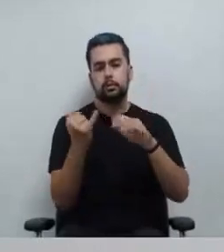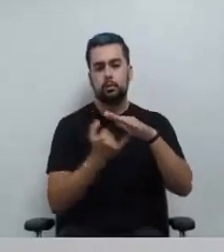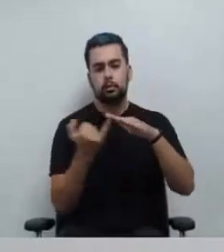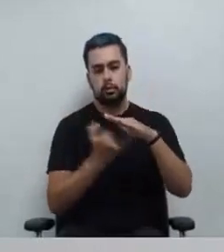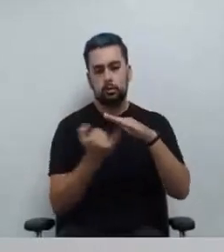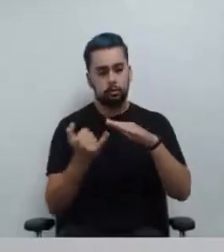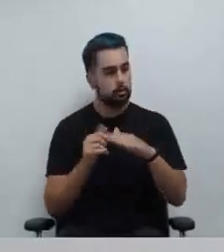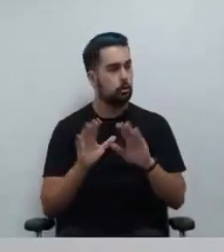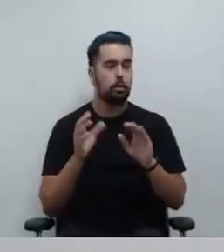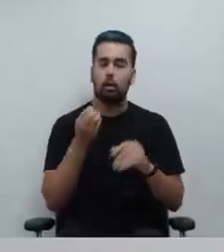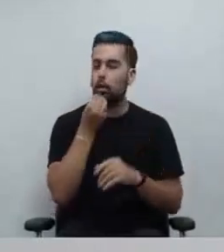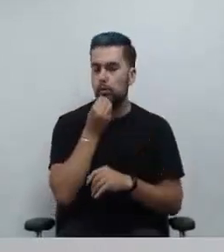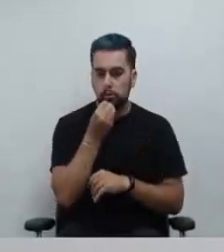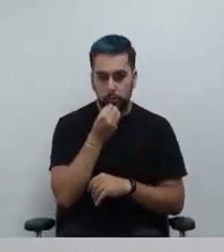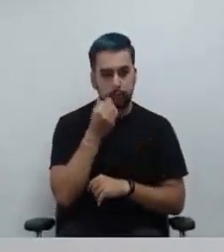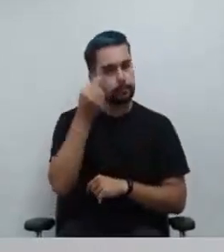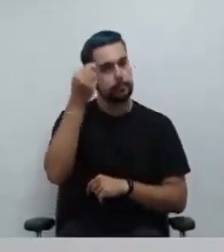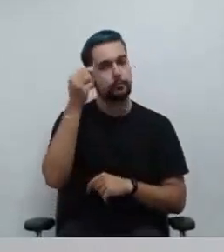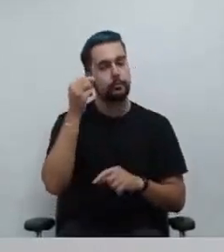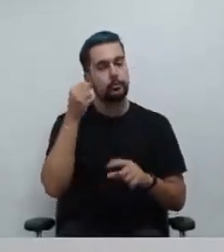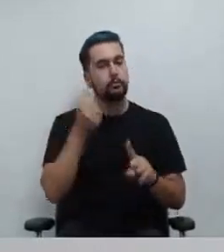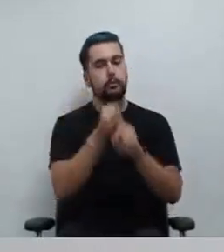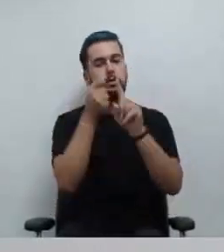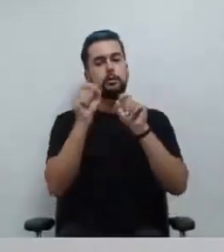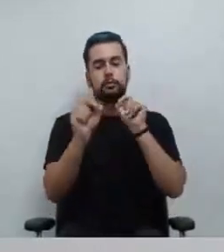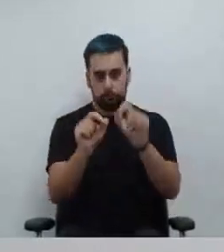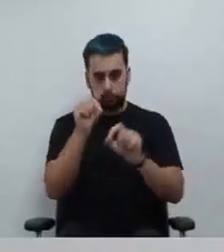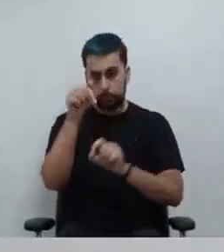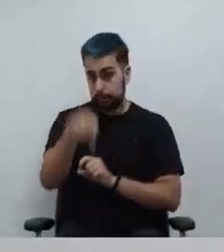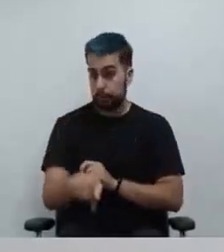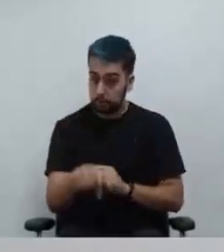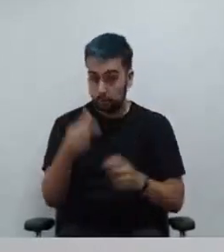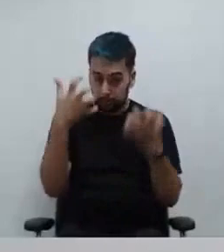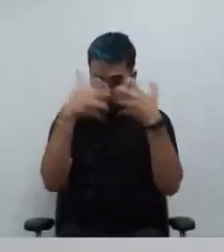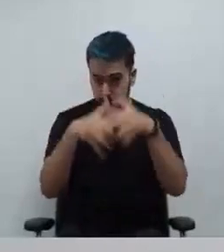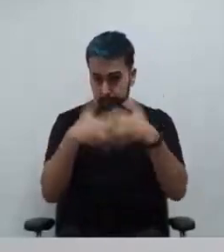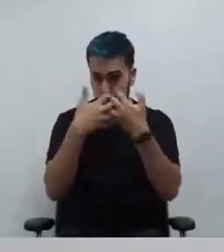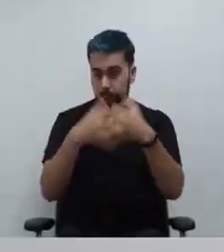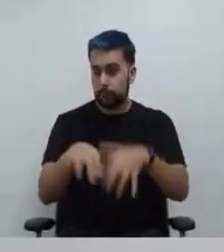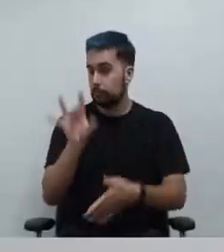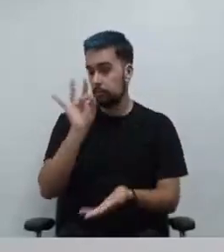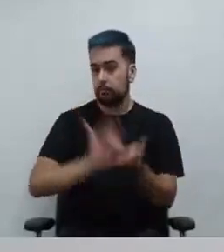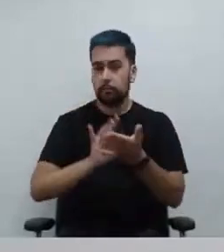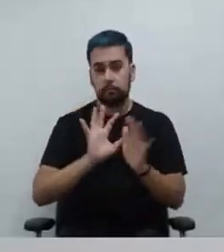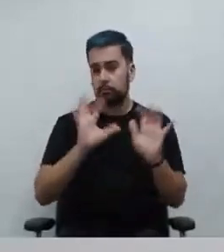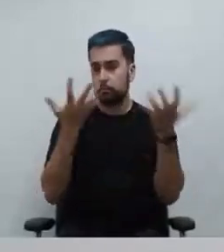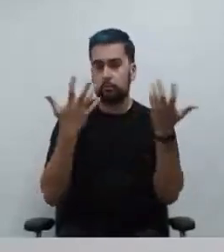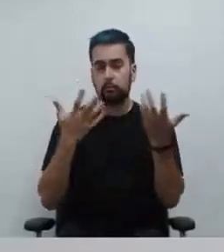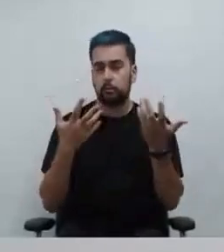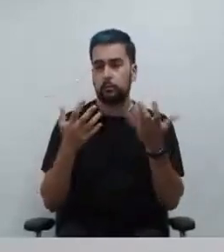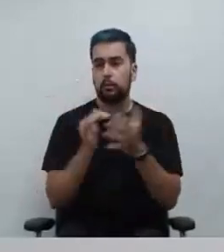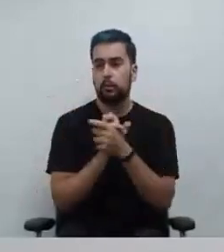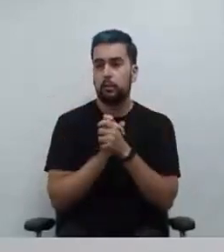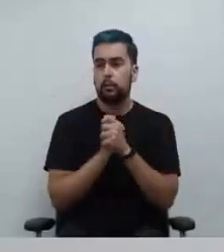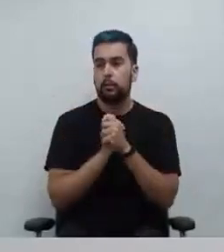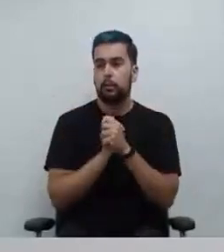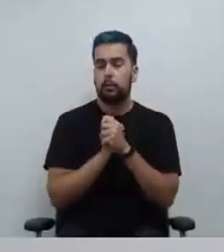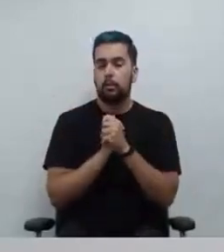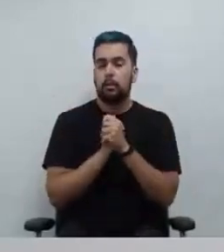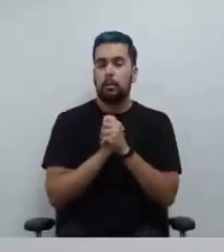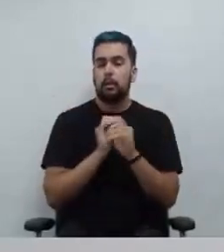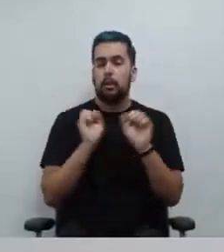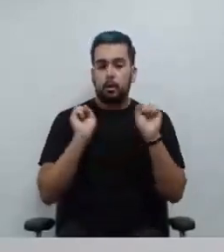claro, né, refletidos aqui e de maneira também não reativa a episódios, né,